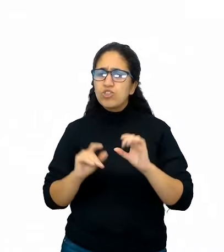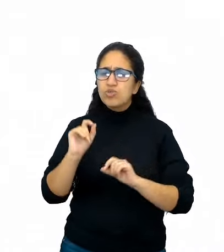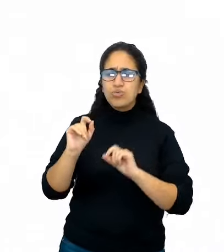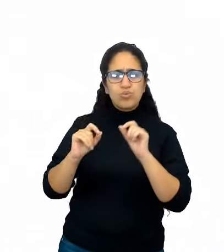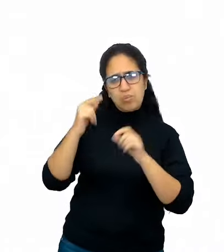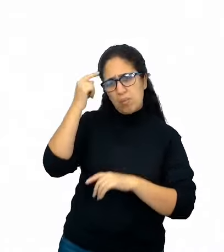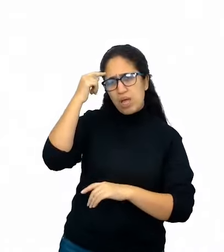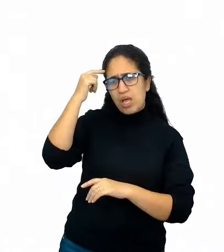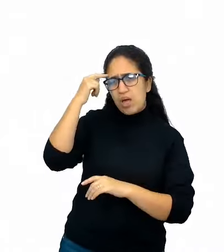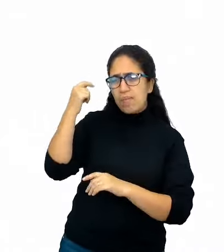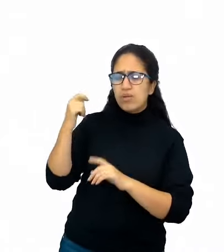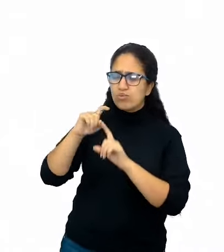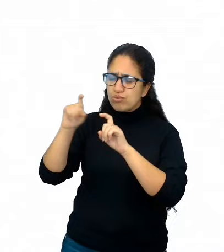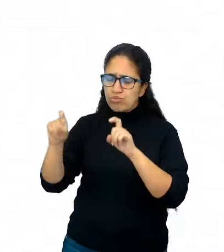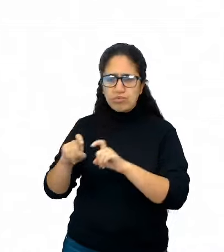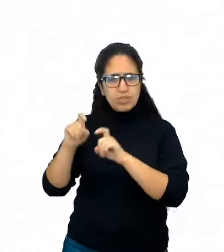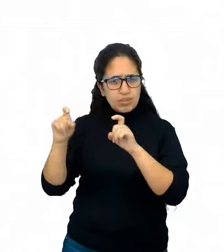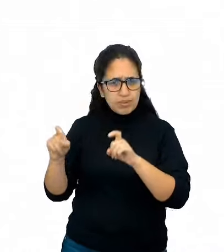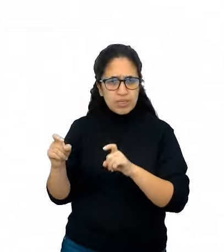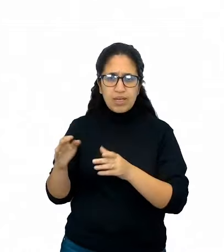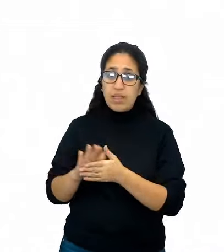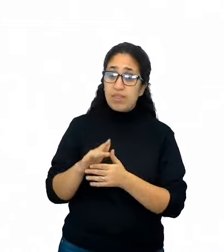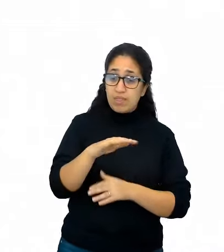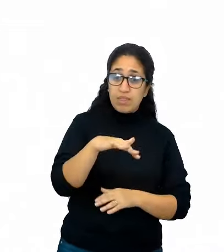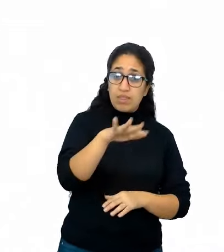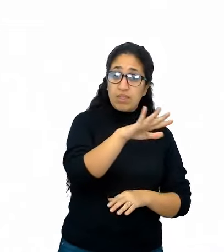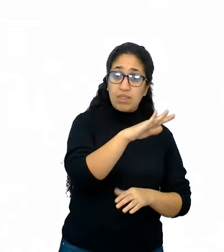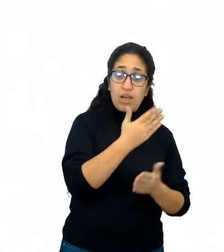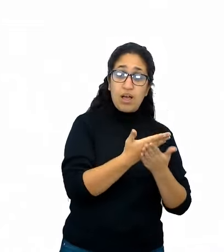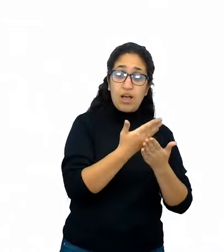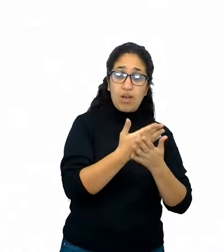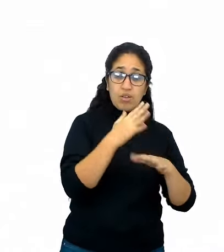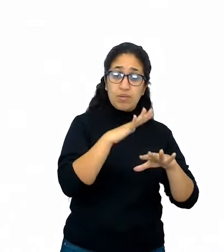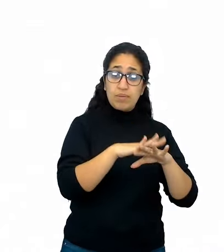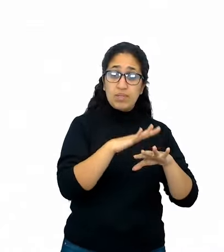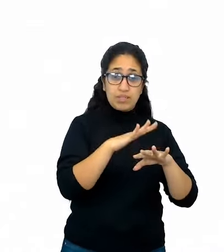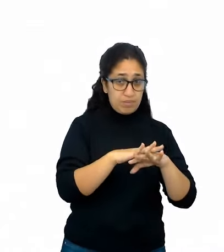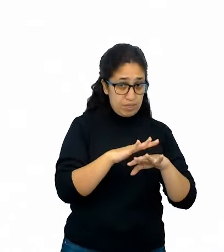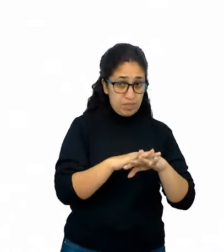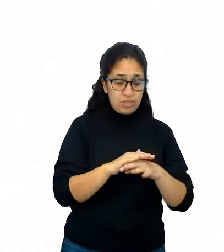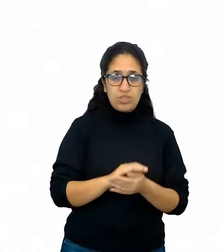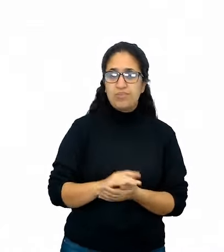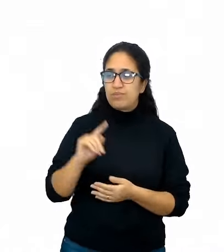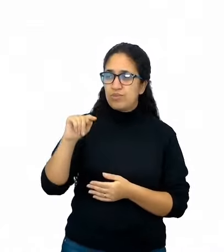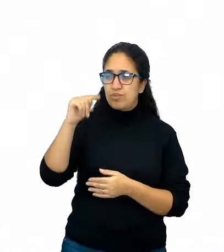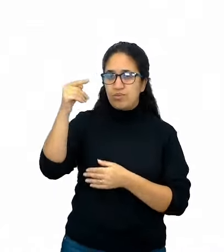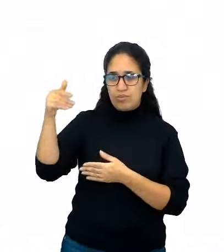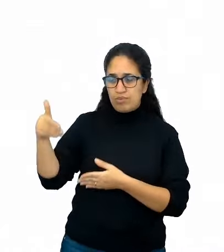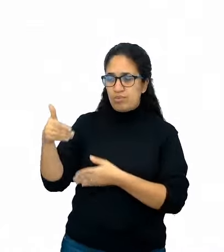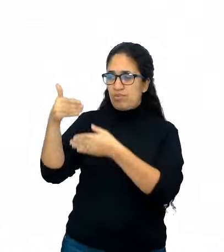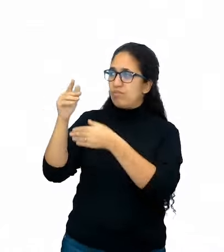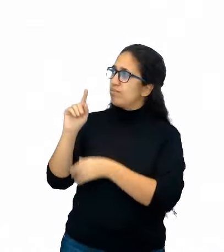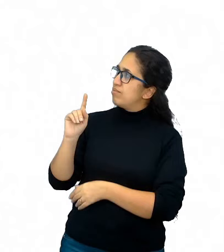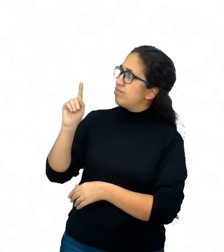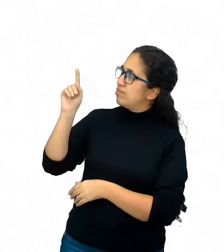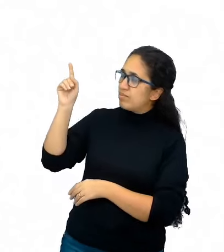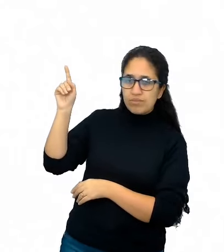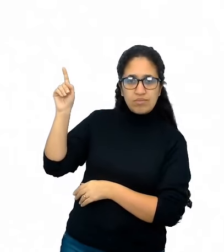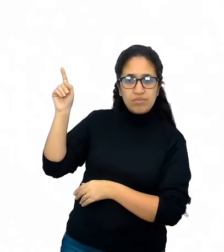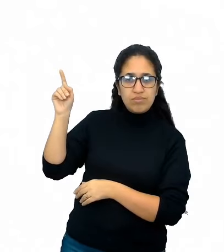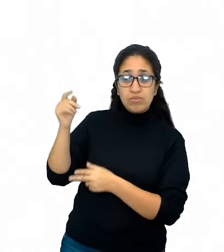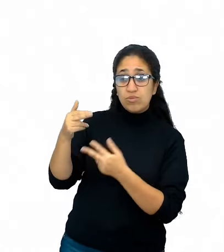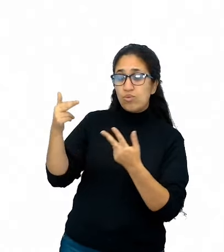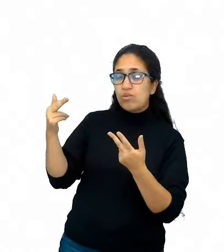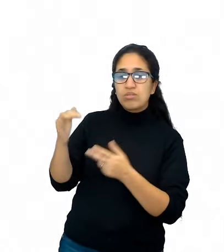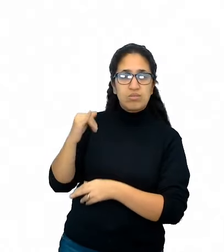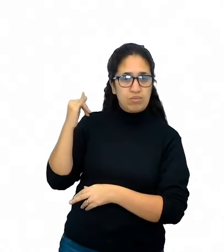pensamento computacional nas aulas de matemática. Para isso, retomaremos no próximo slide algumas